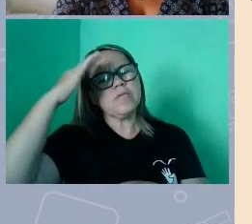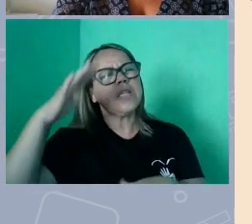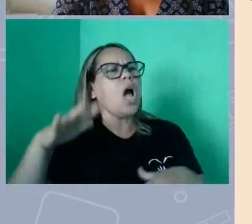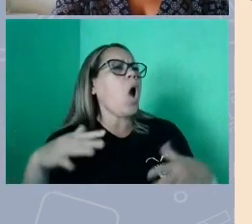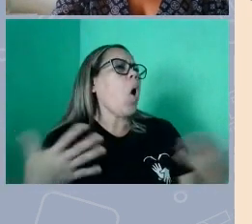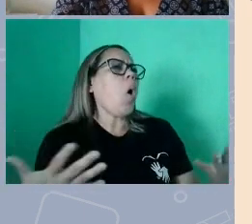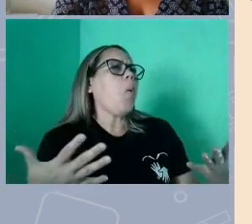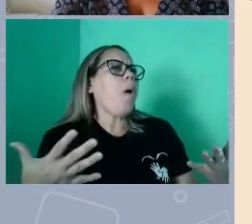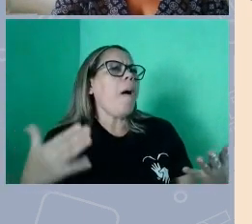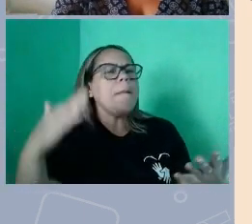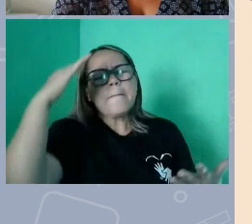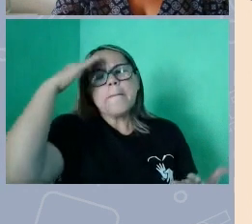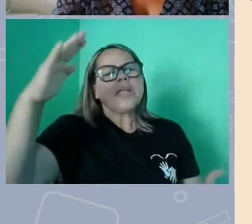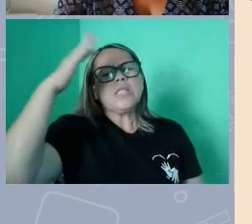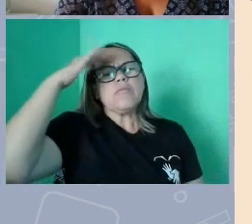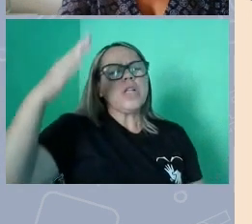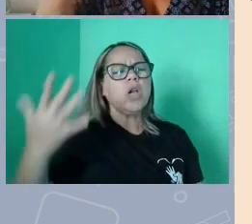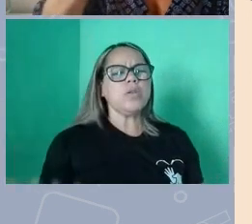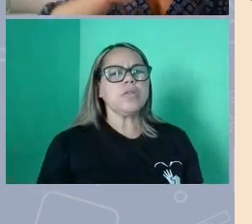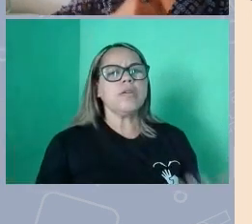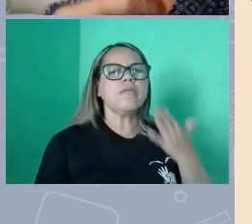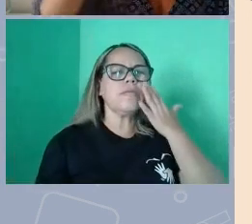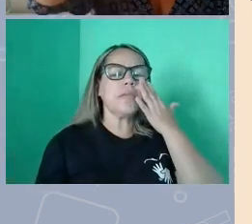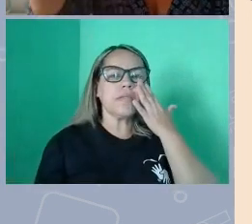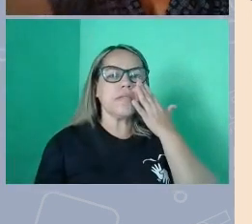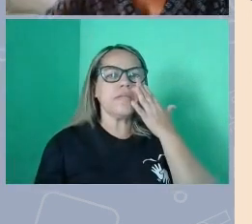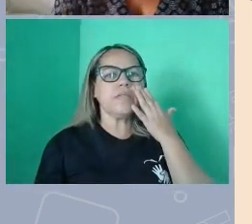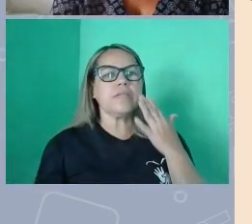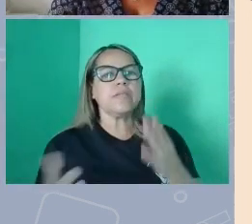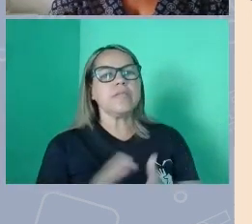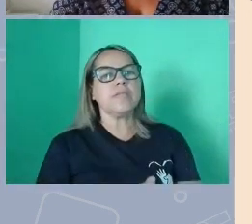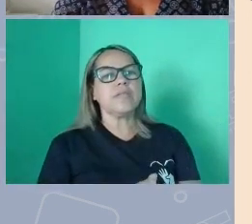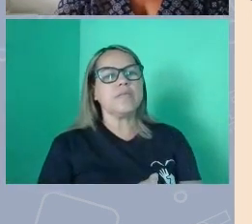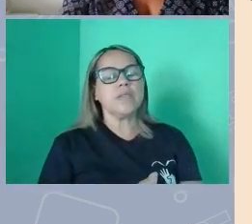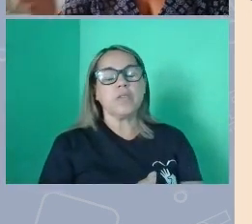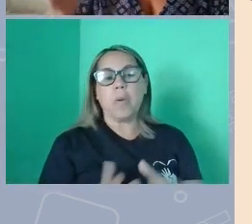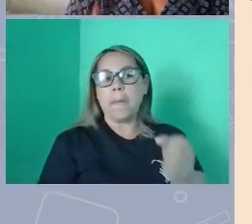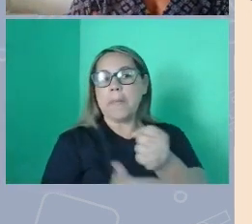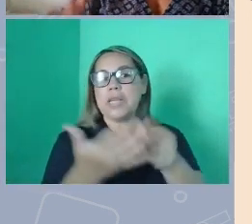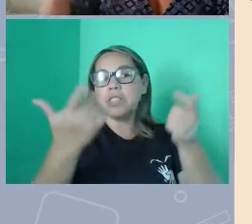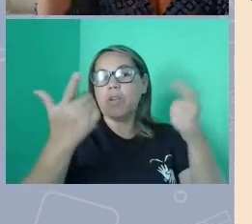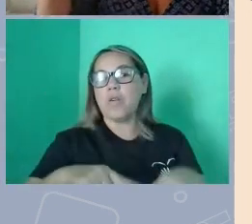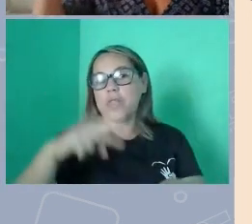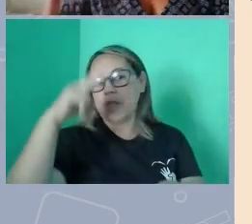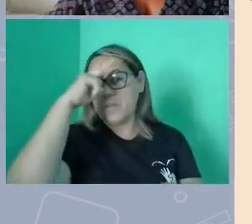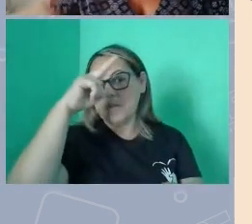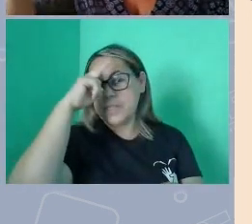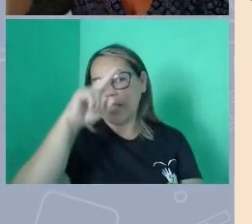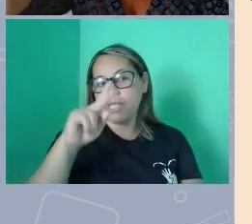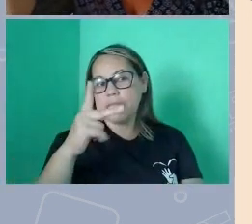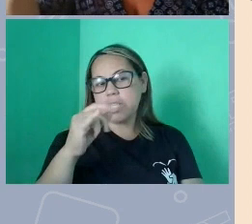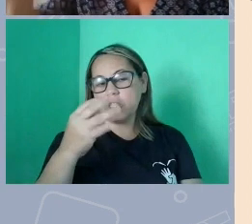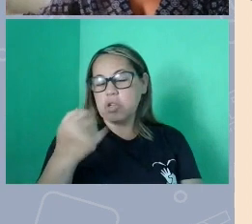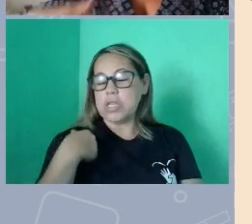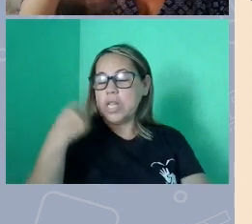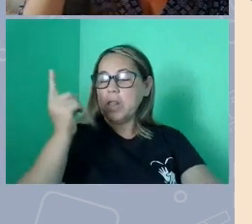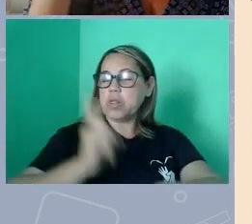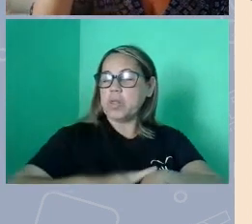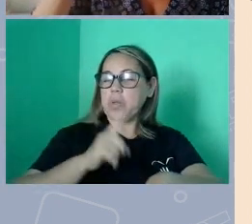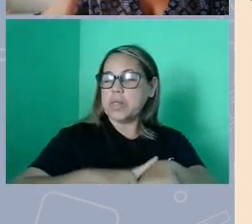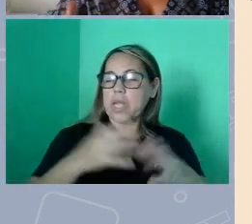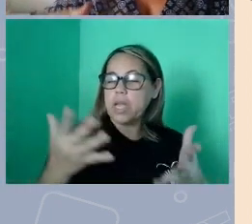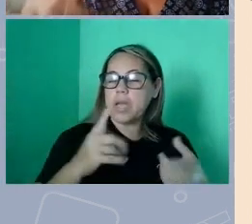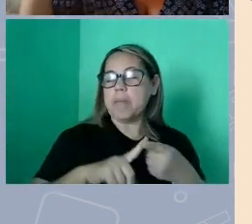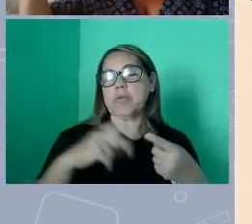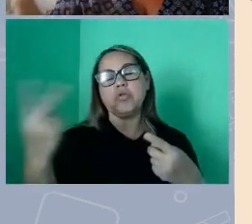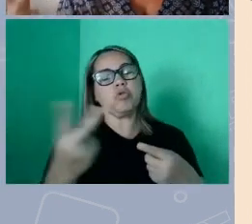princípio filosófico Luciana baseado no historicismo na questão do tempo dos valores